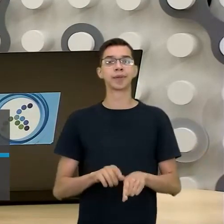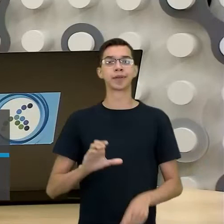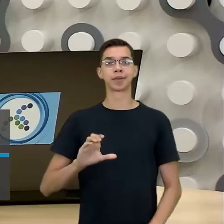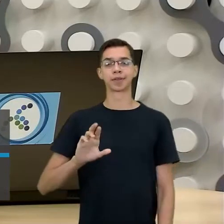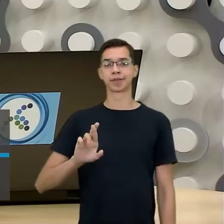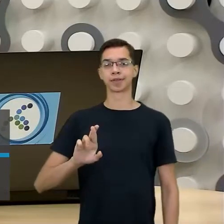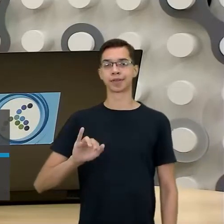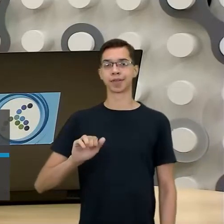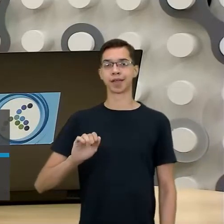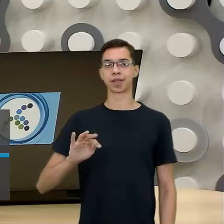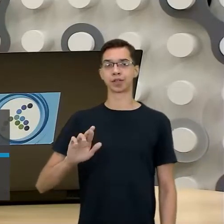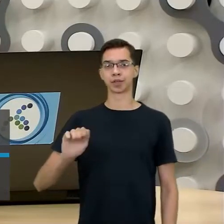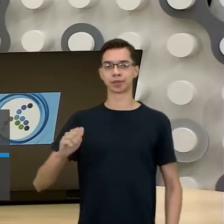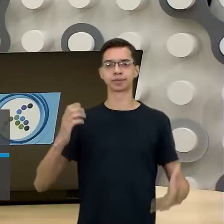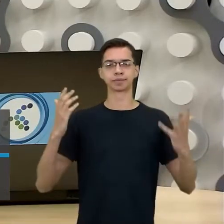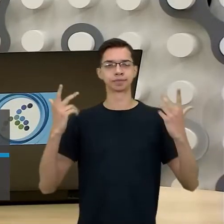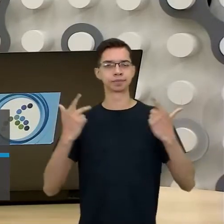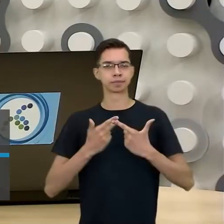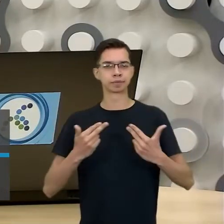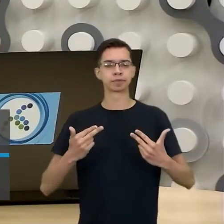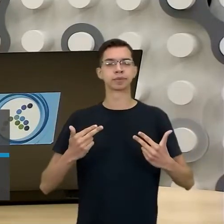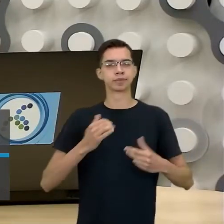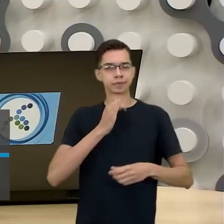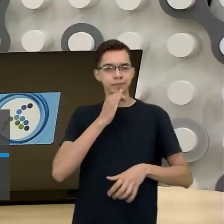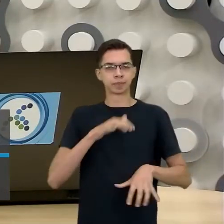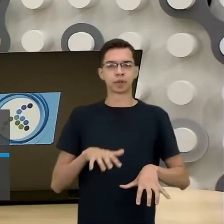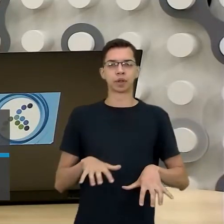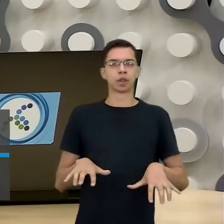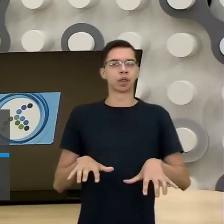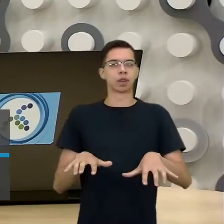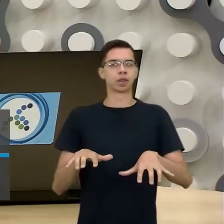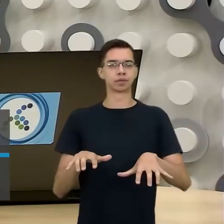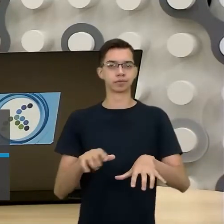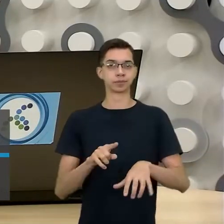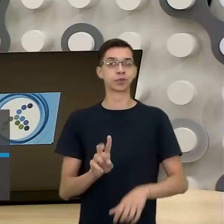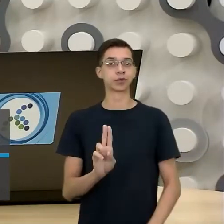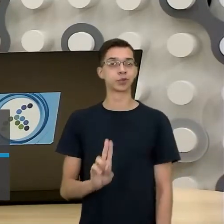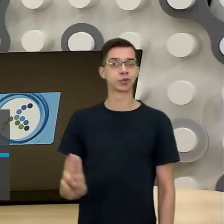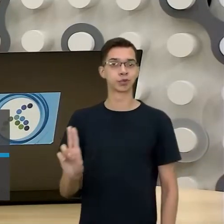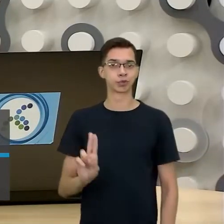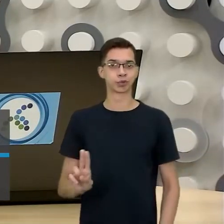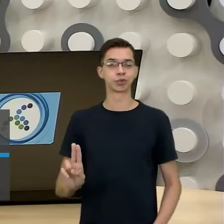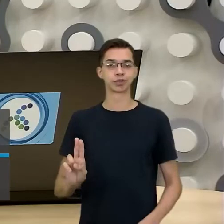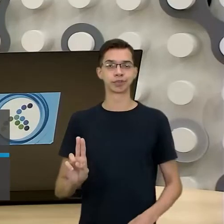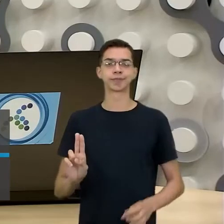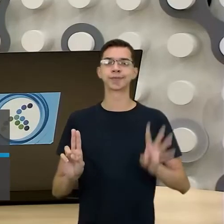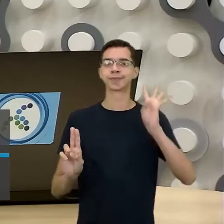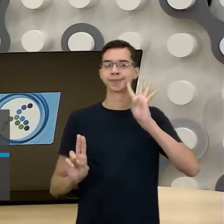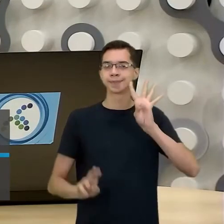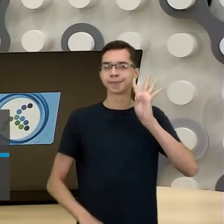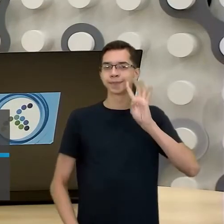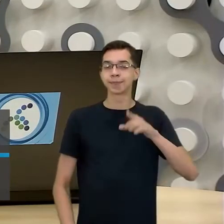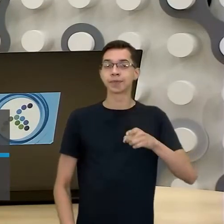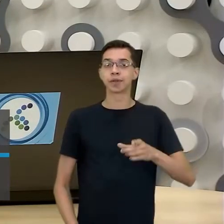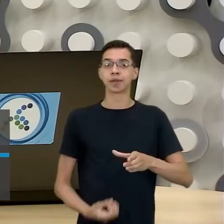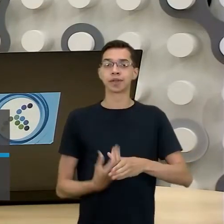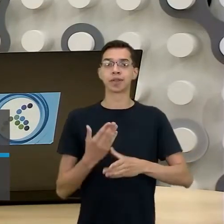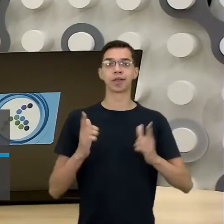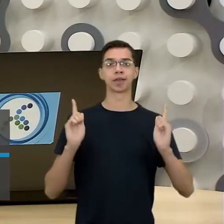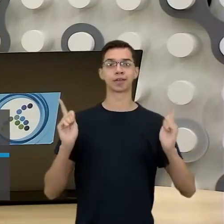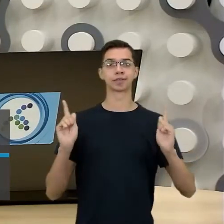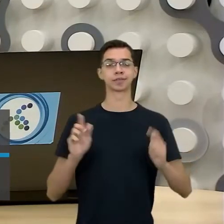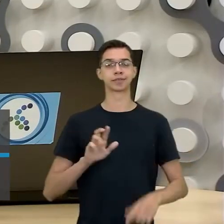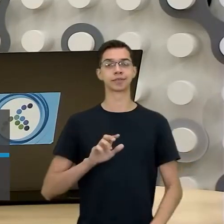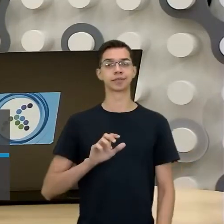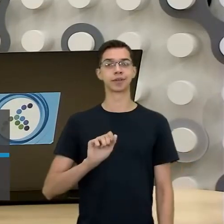podem englobar tudo se vocês forem usar essas criaturas nos seus jogos. Seria legal, por exemplo, como vocês vão criar uma aventura de RPG, vocês podem